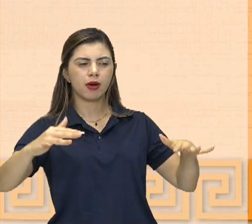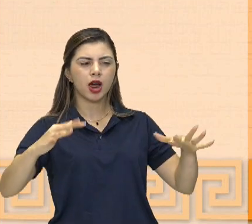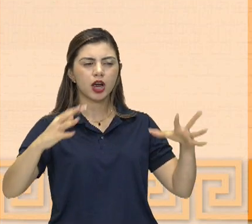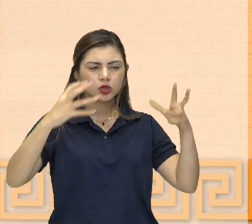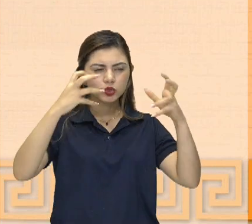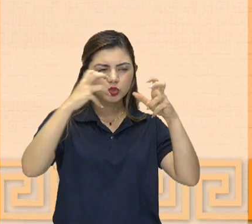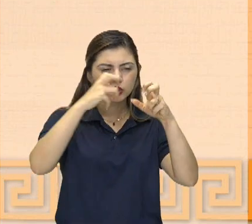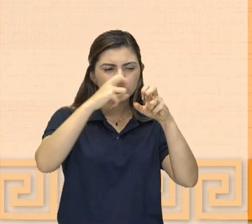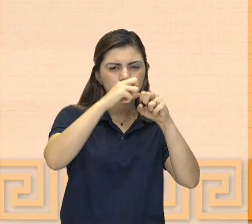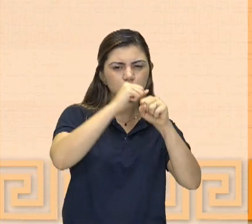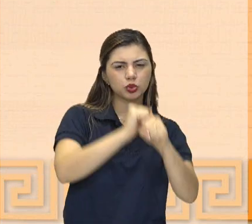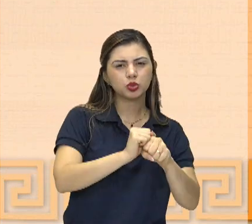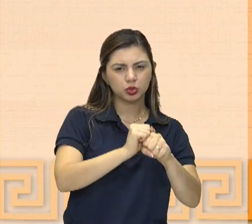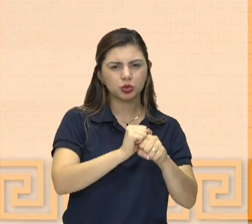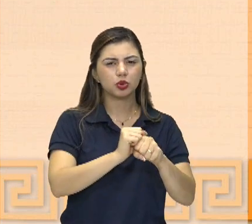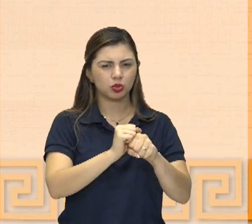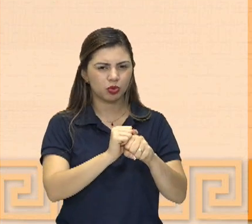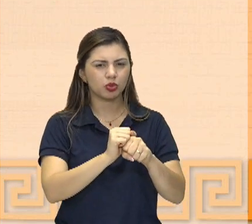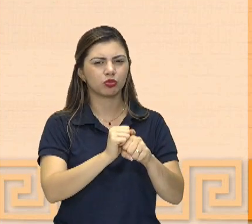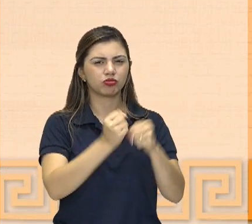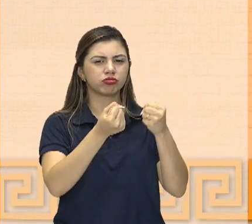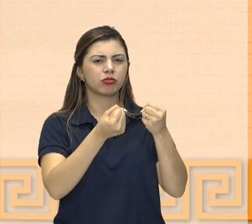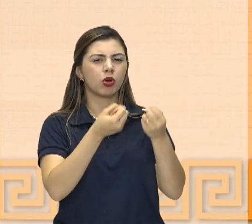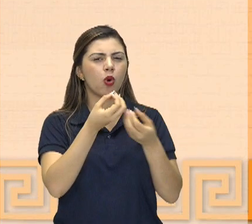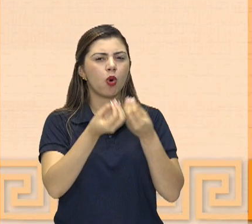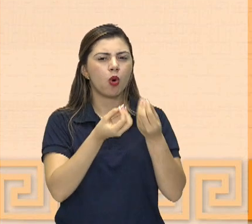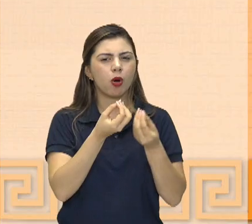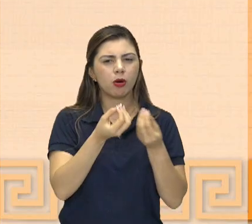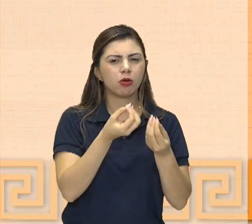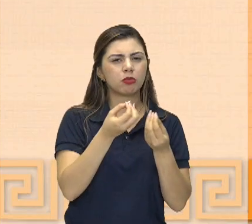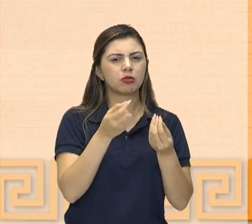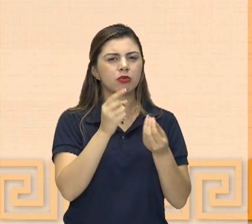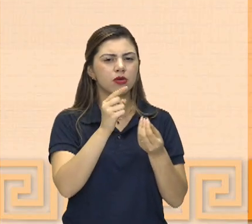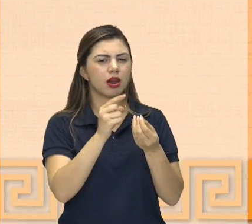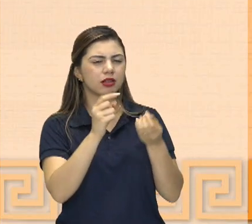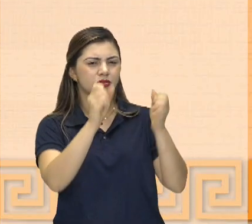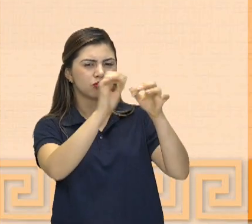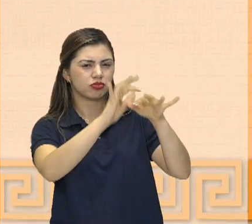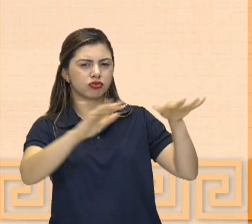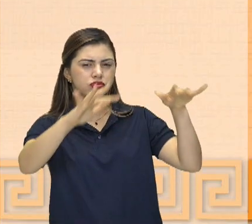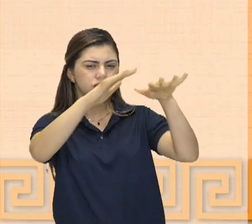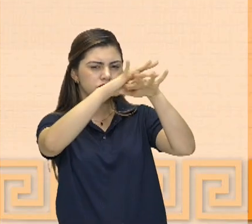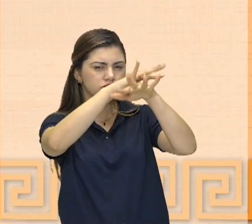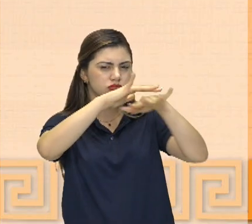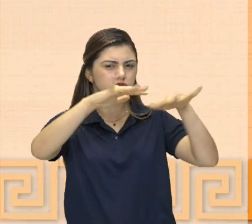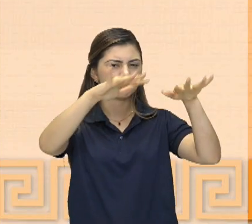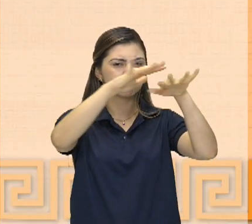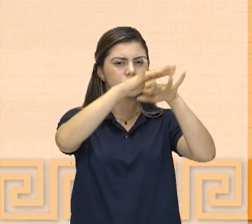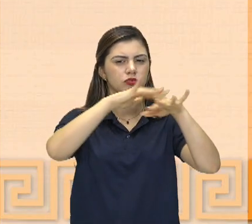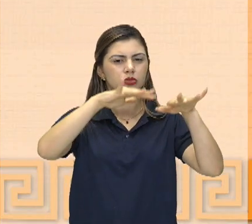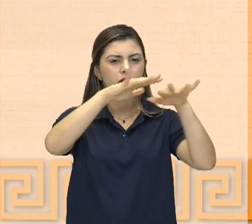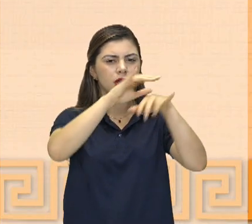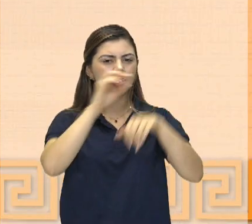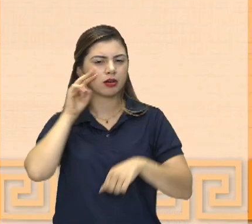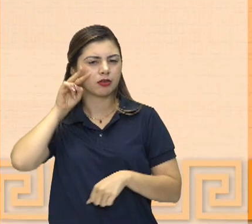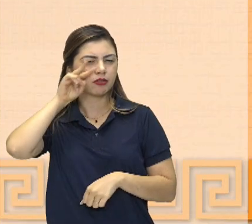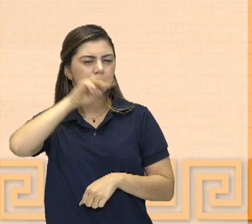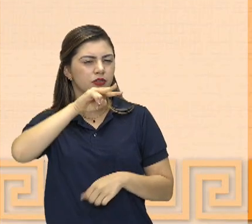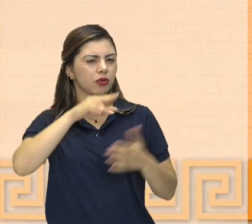e cheio de névoa que o semideus mal conseguia ver. Lá de longe vinha um barco. Era